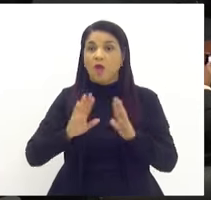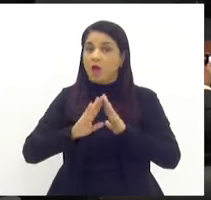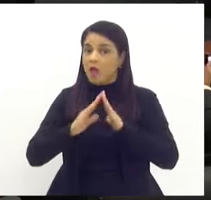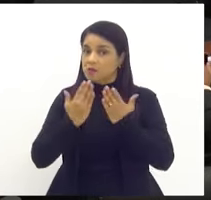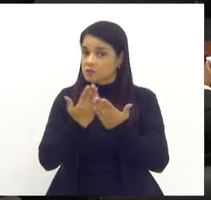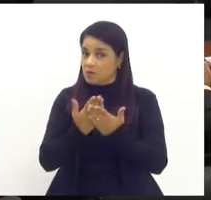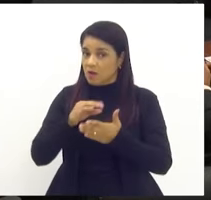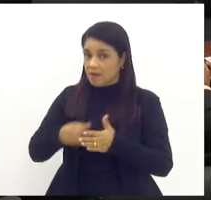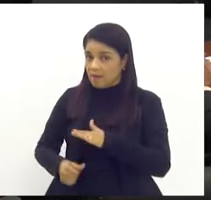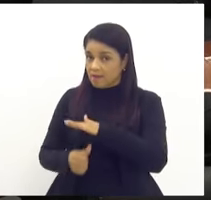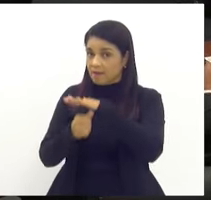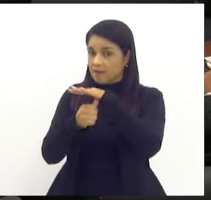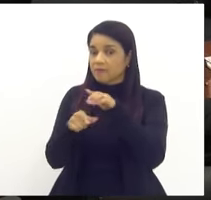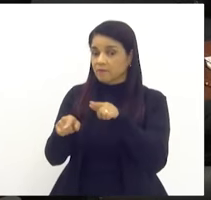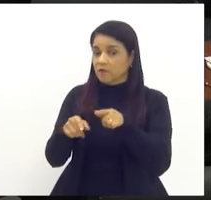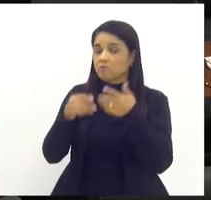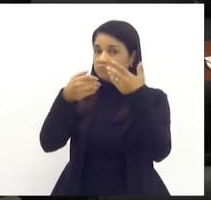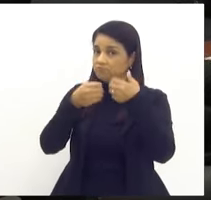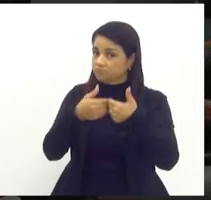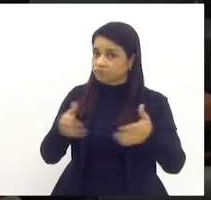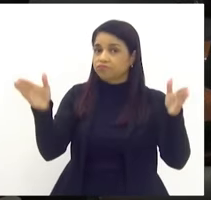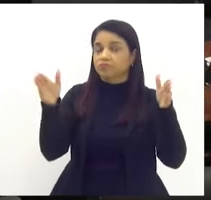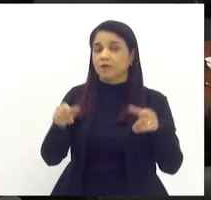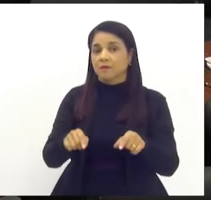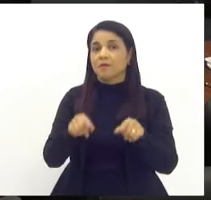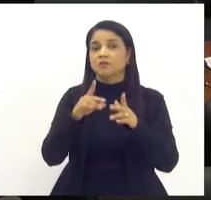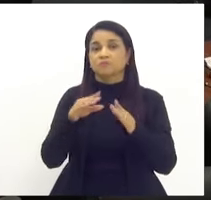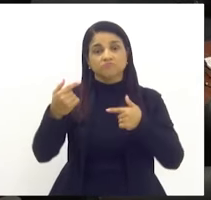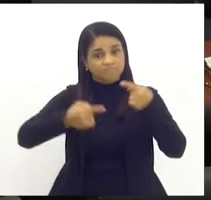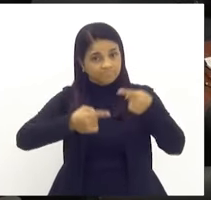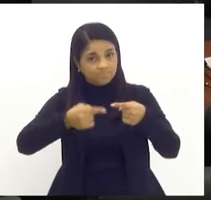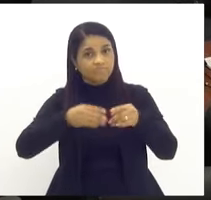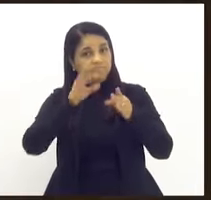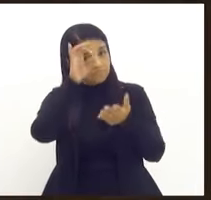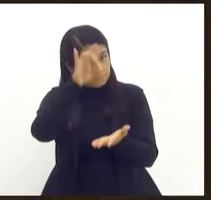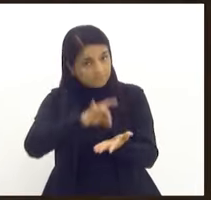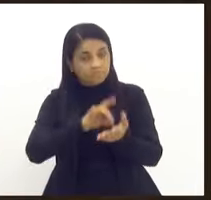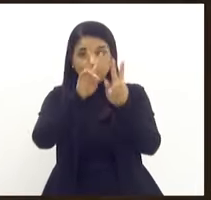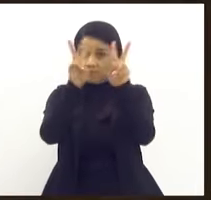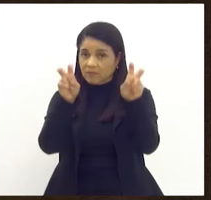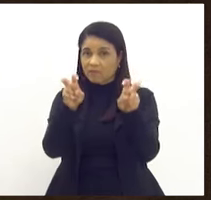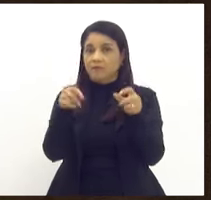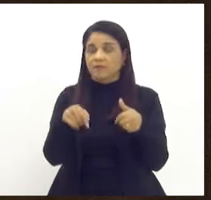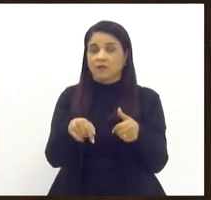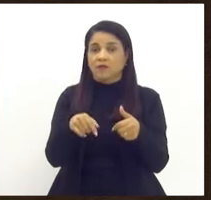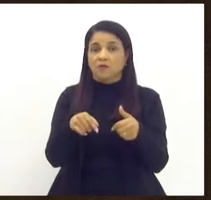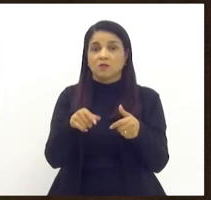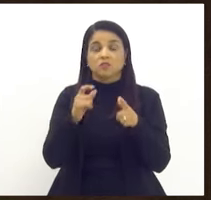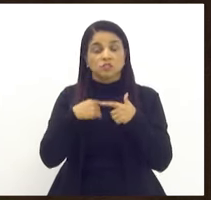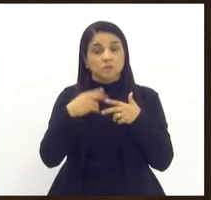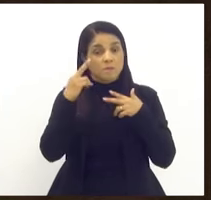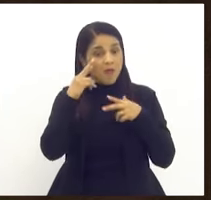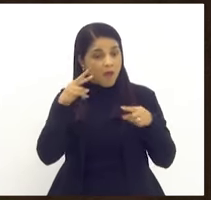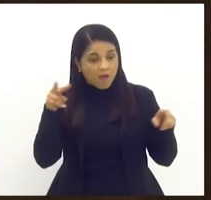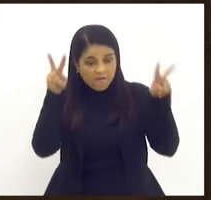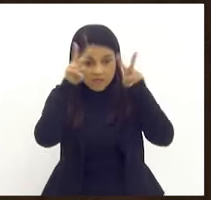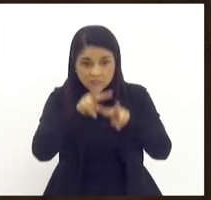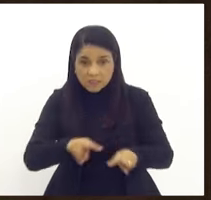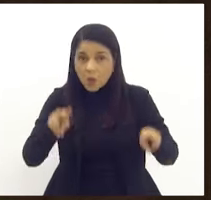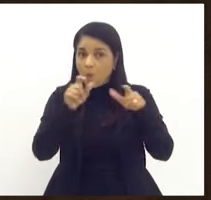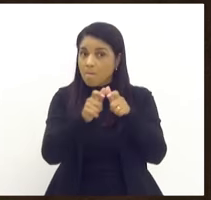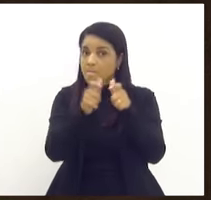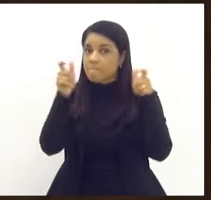então Ou seja eu quero alertar os colegas para que a gente tenha a dimensão da questão macro